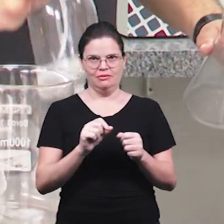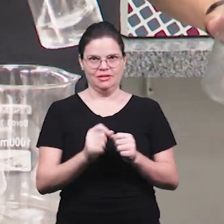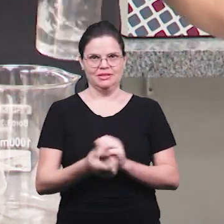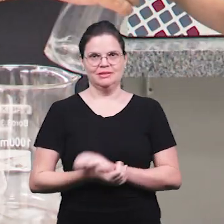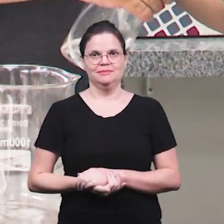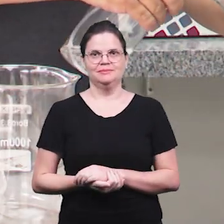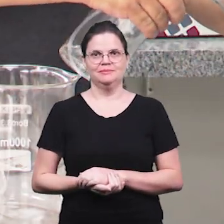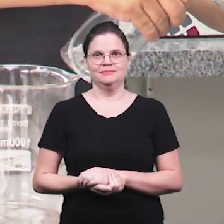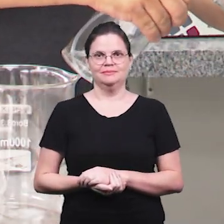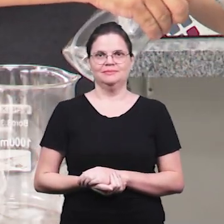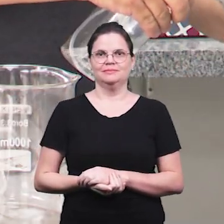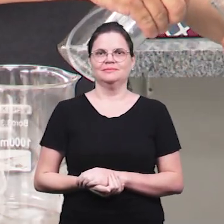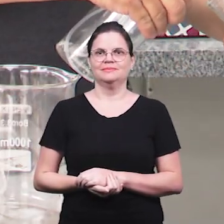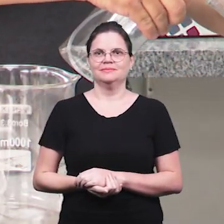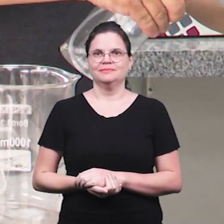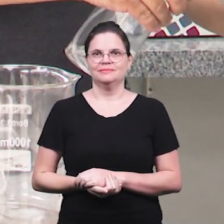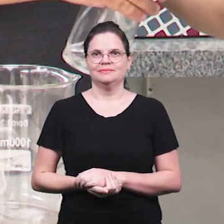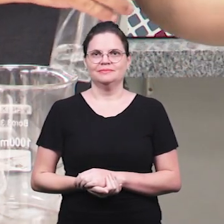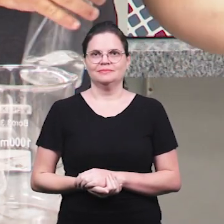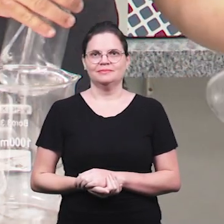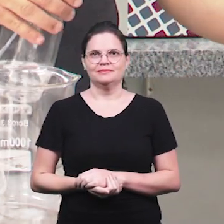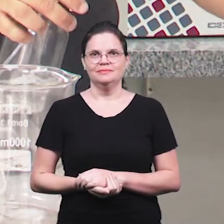vez?